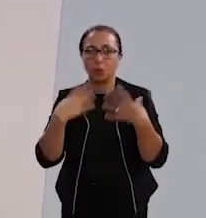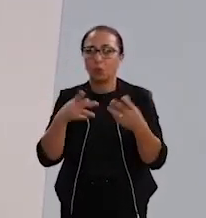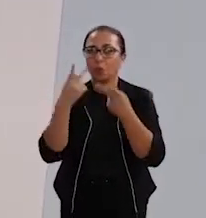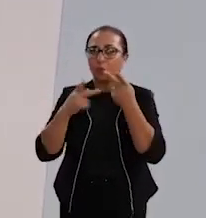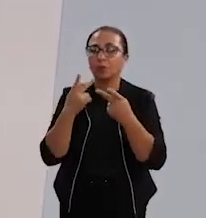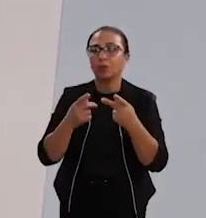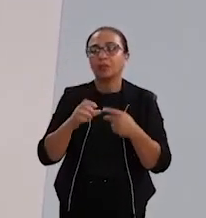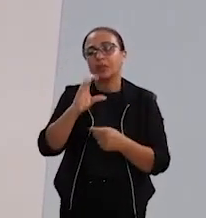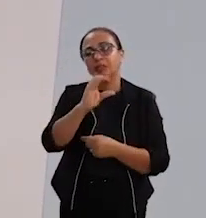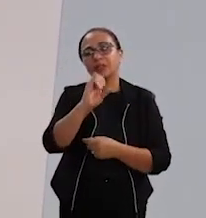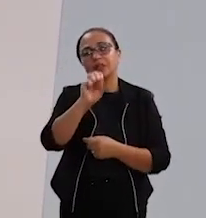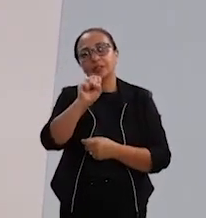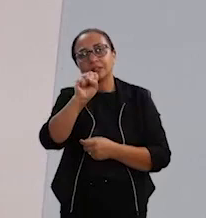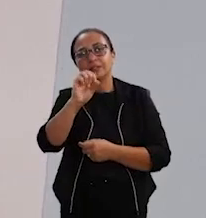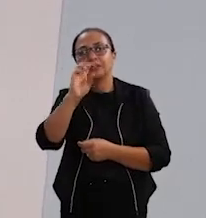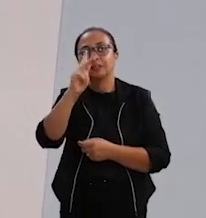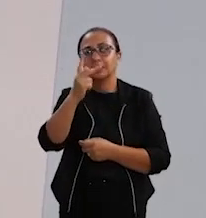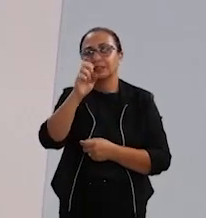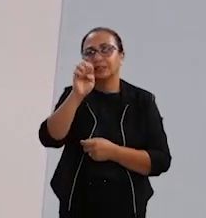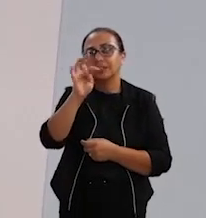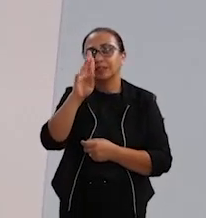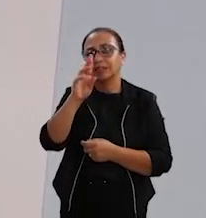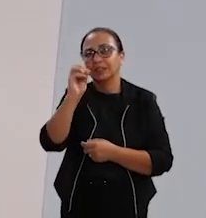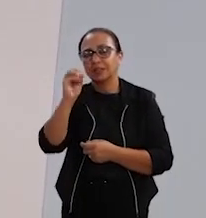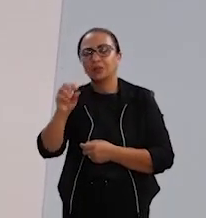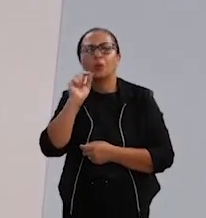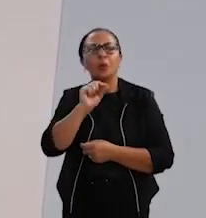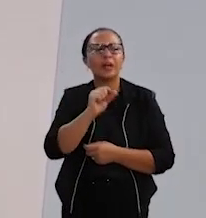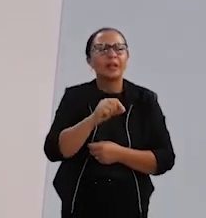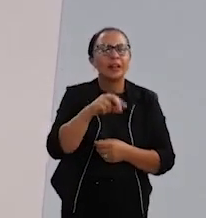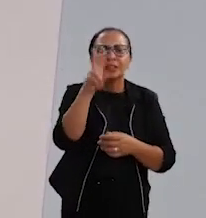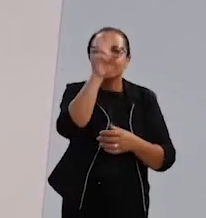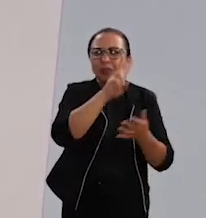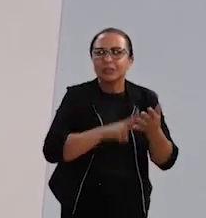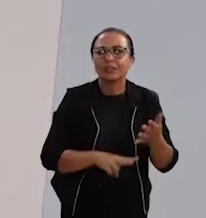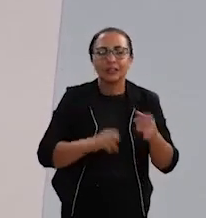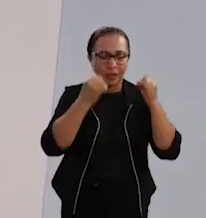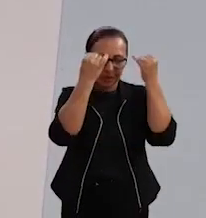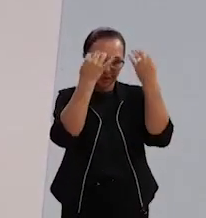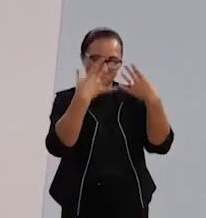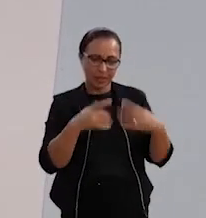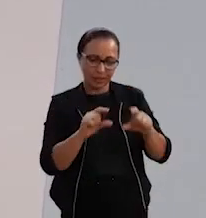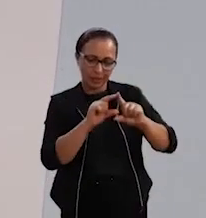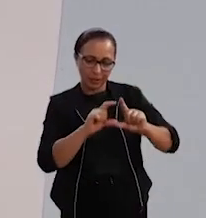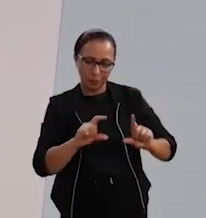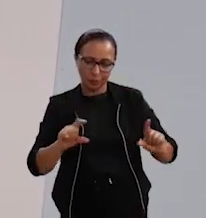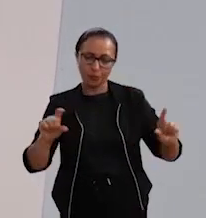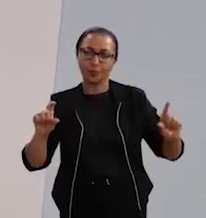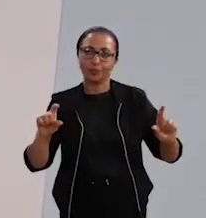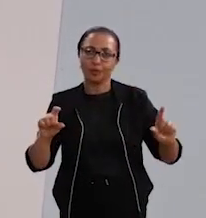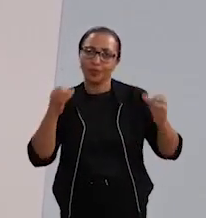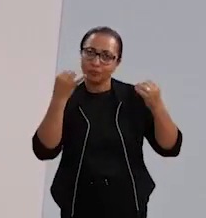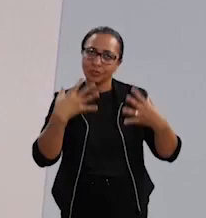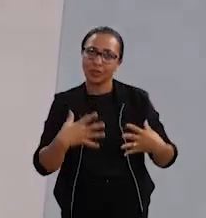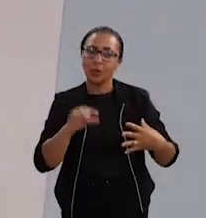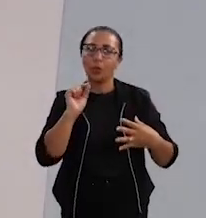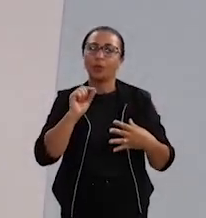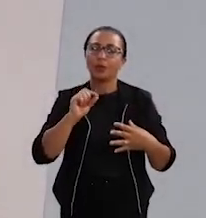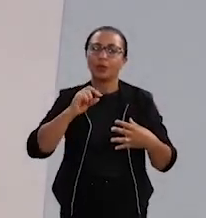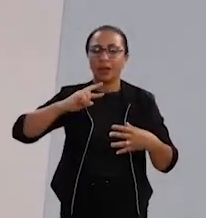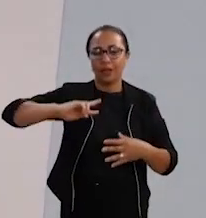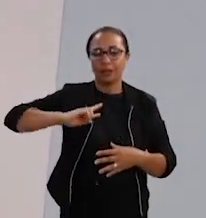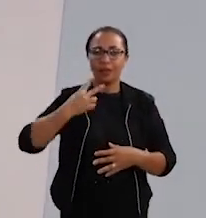exemplo, quando se falava de cis-heteronormatividade, então o que é isso para um leitor leigo? Isso era explicado na legenda. O que